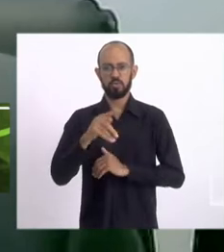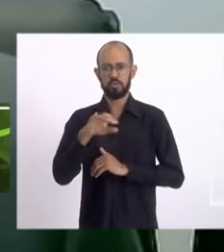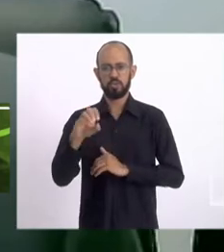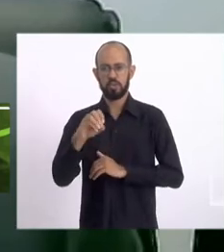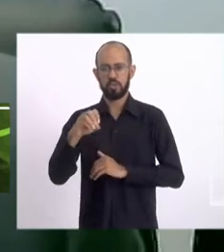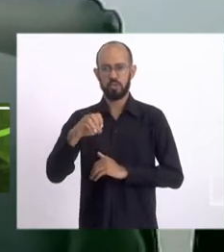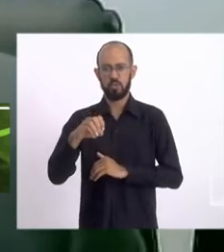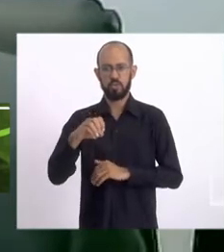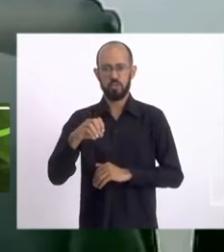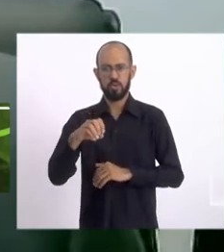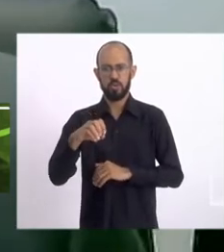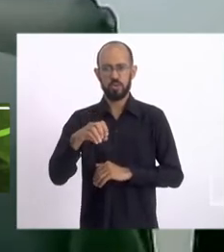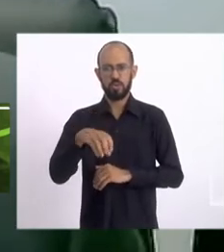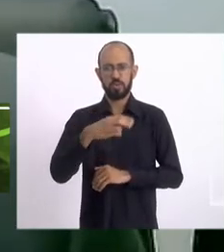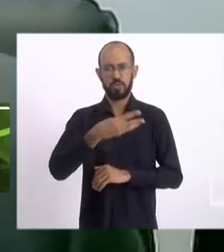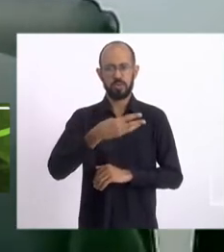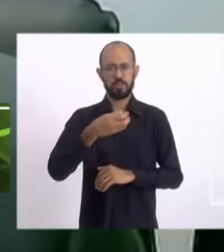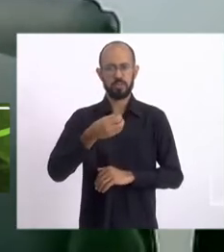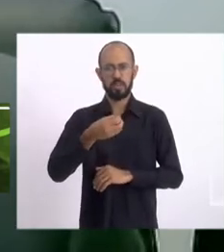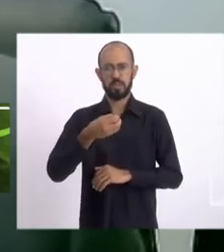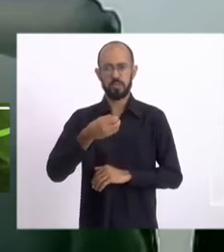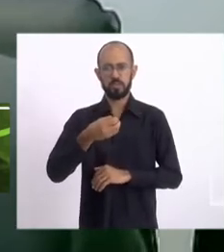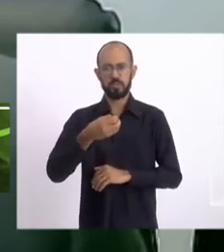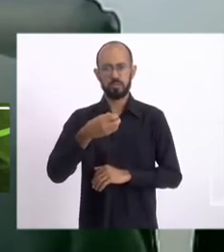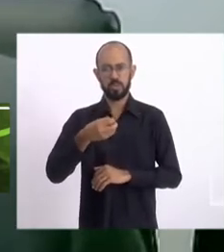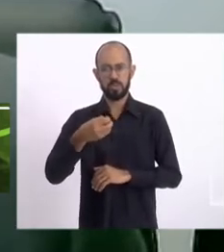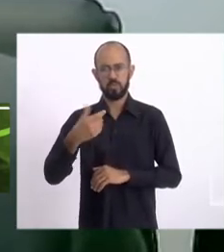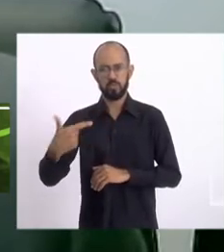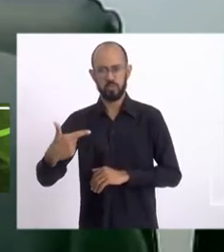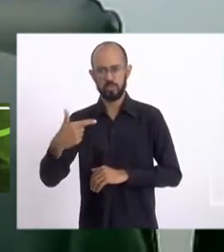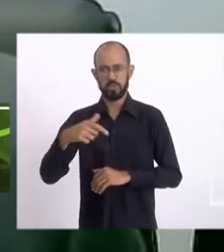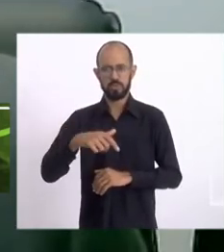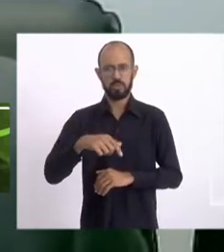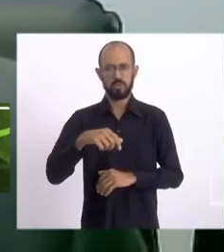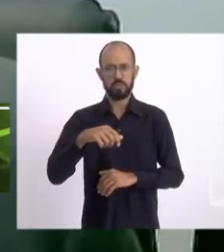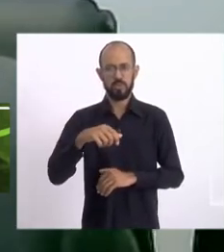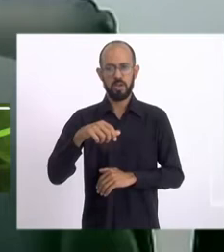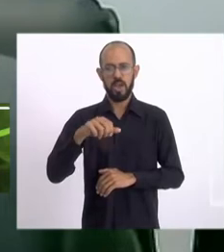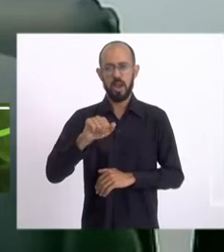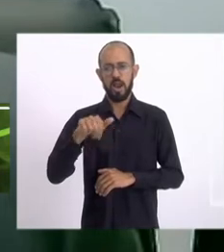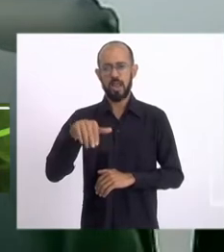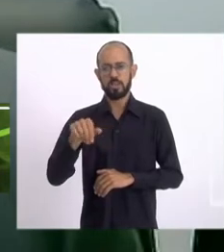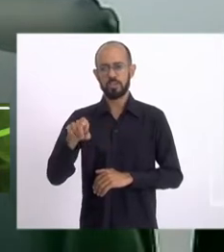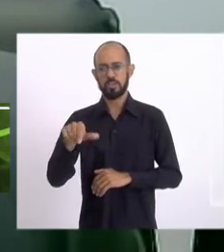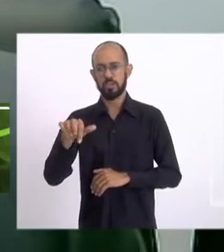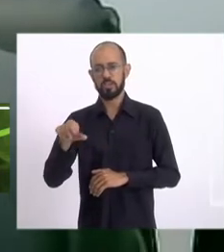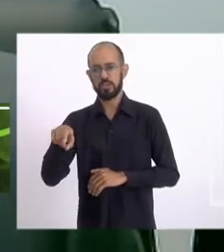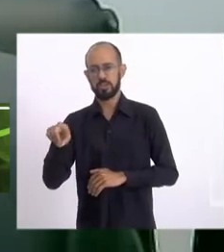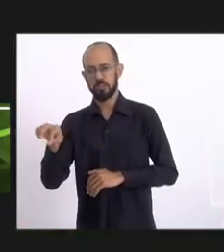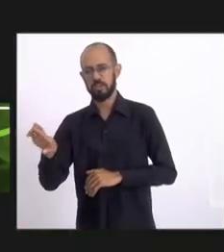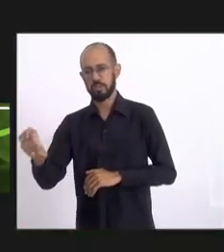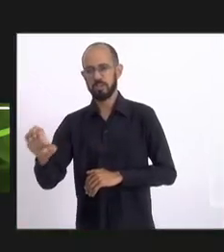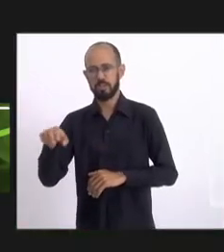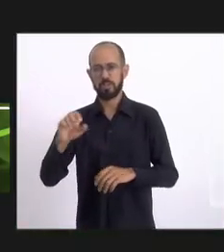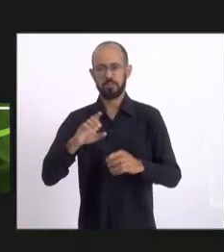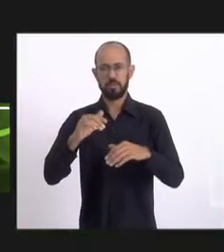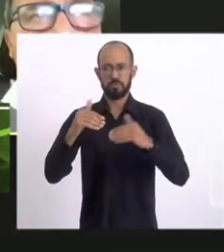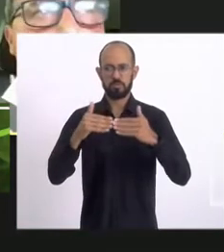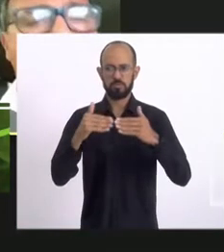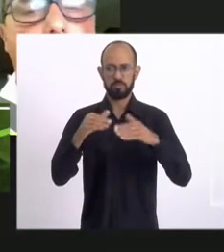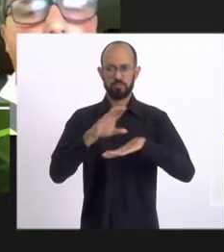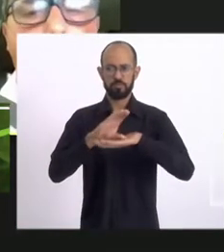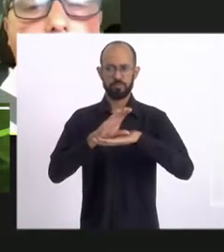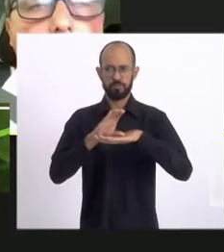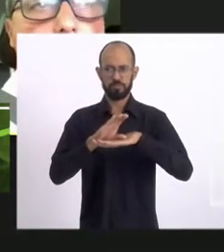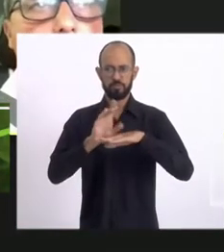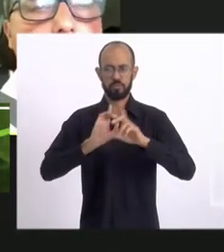lei 3002-2020, de autoria, deputado Alexandre Quimaploc, parecer pela constitucionalidade. Em discussão,